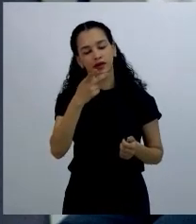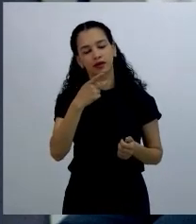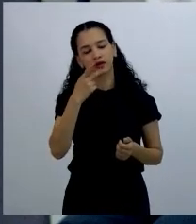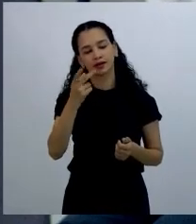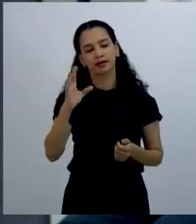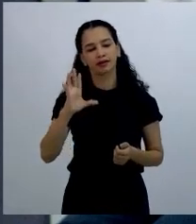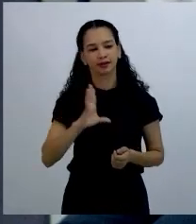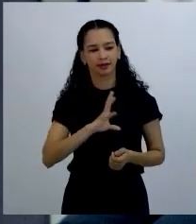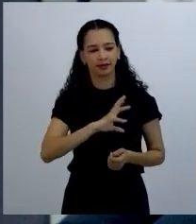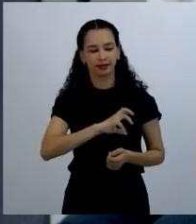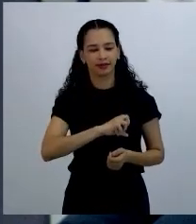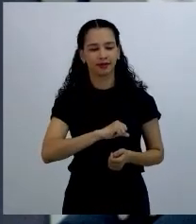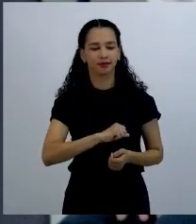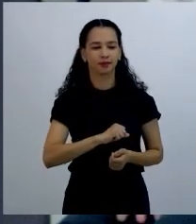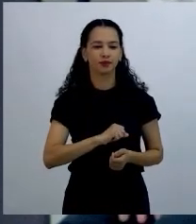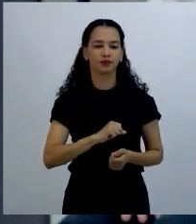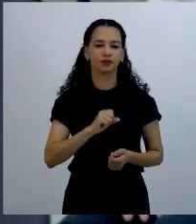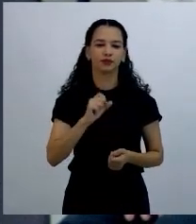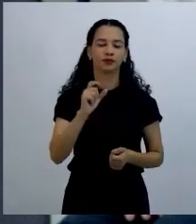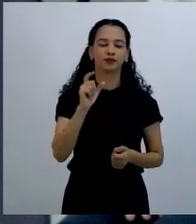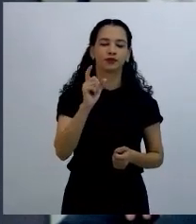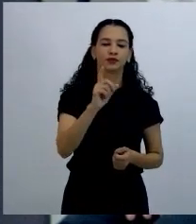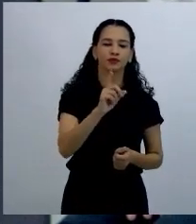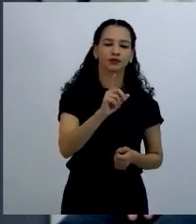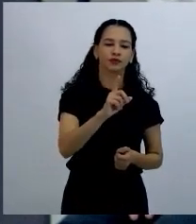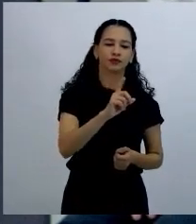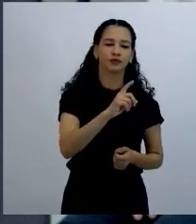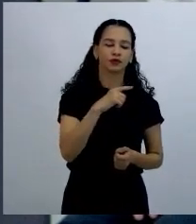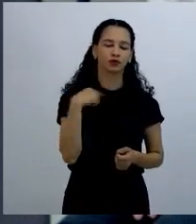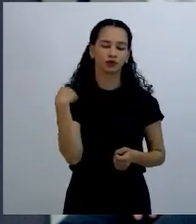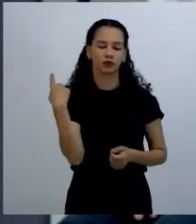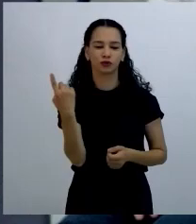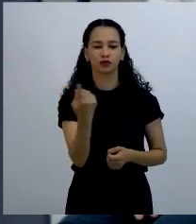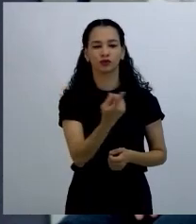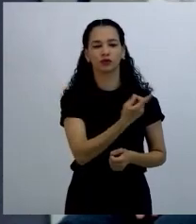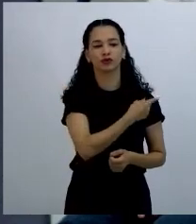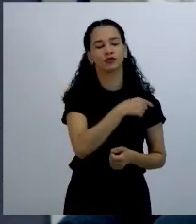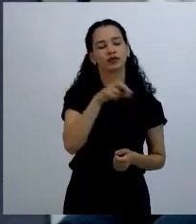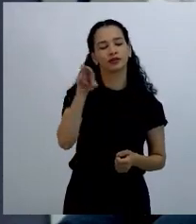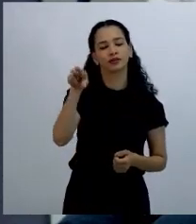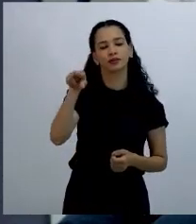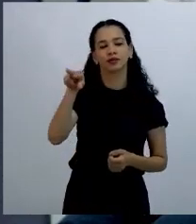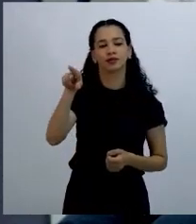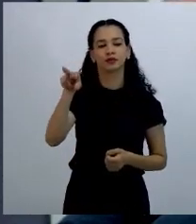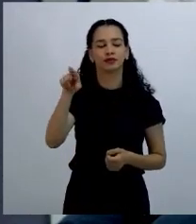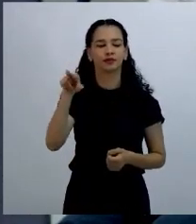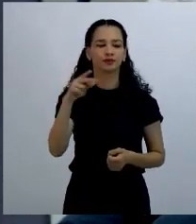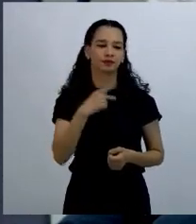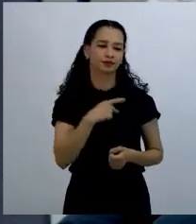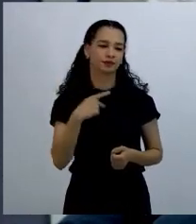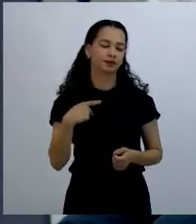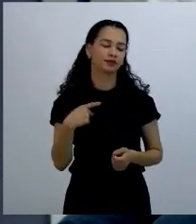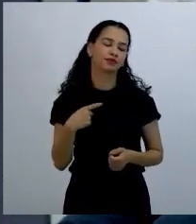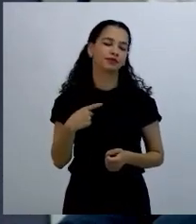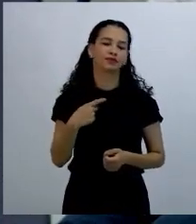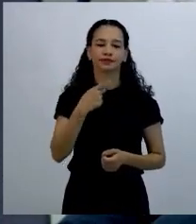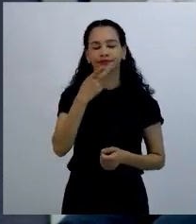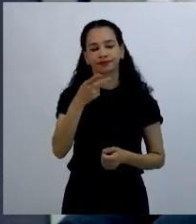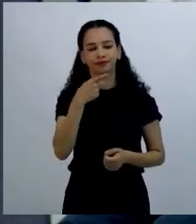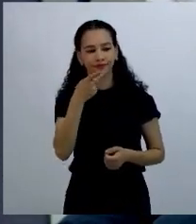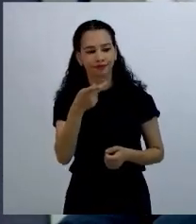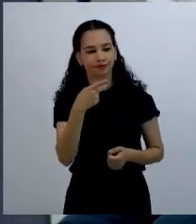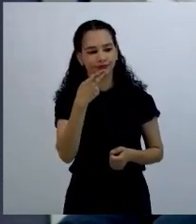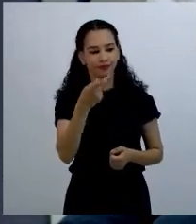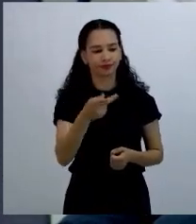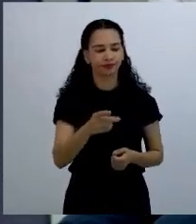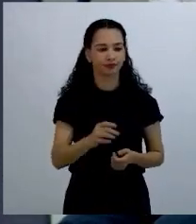irmãos não era somente porque aquela igreja se fez presente no momento em que ele mais necessitou levantar uma ofertas foram cuidar dele mandaram alguém para